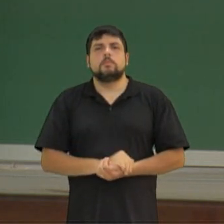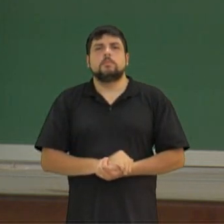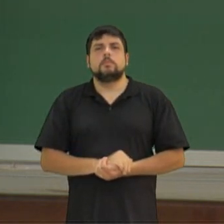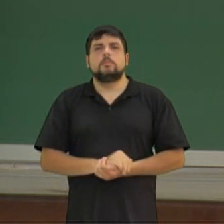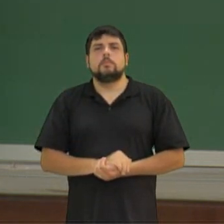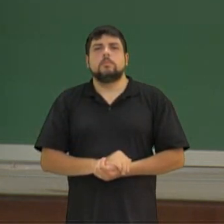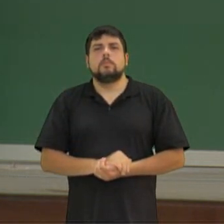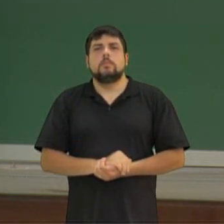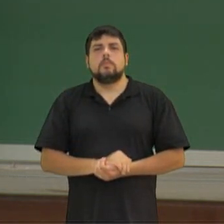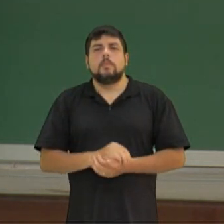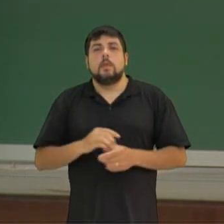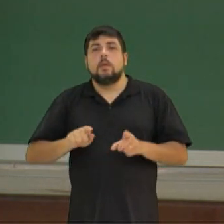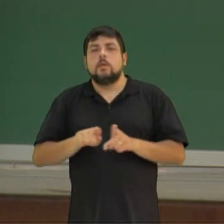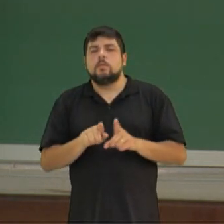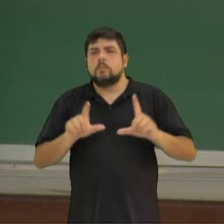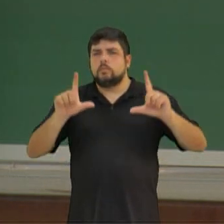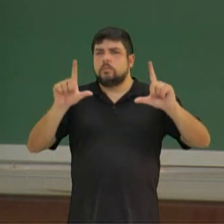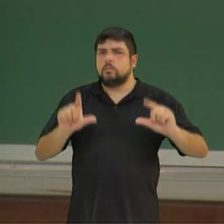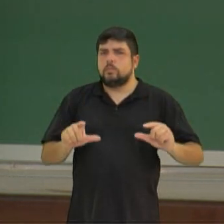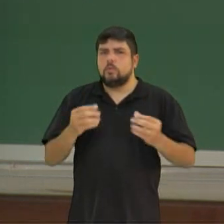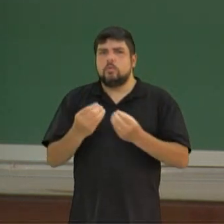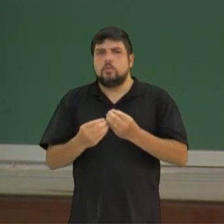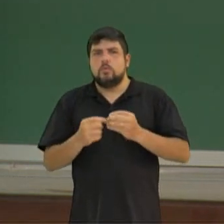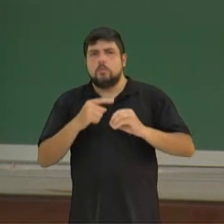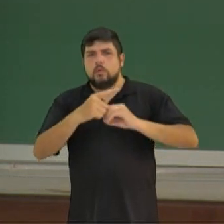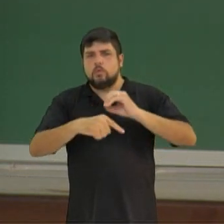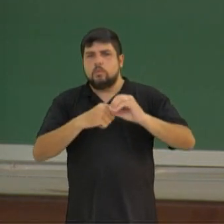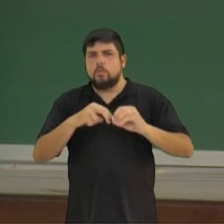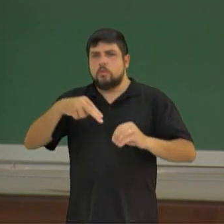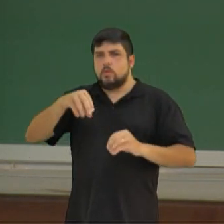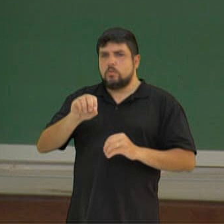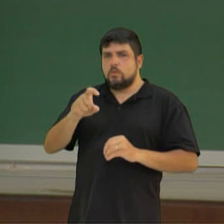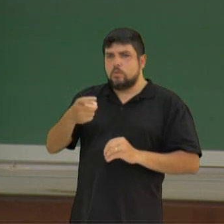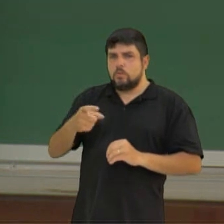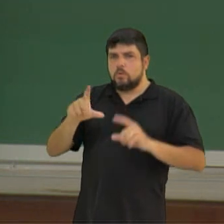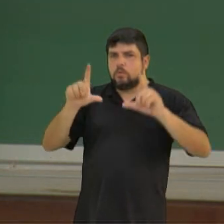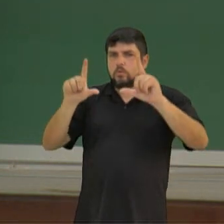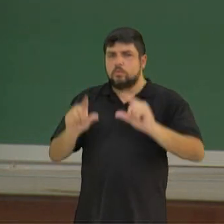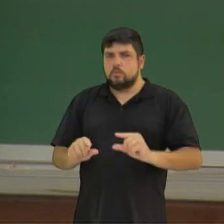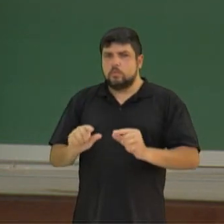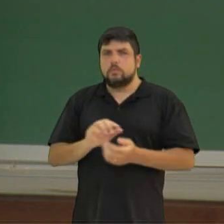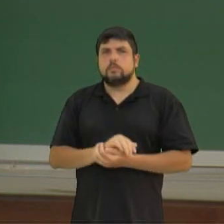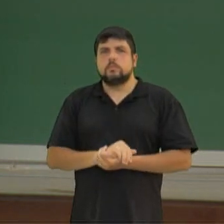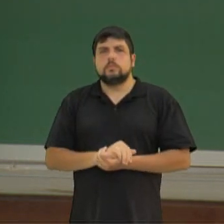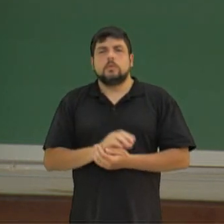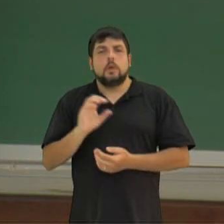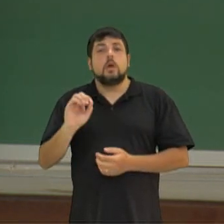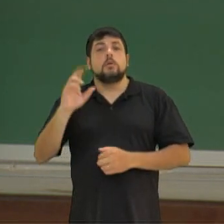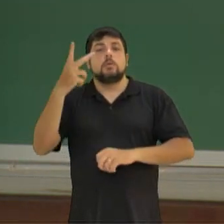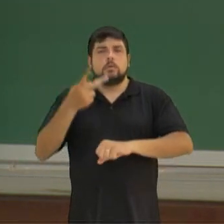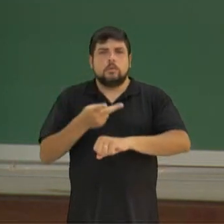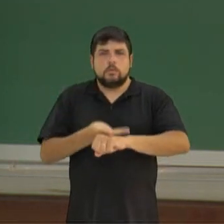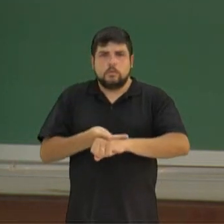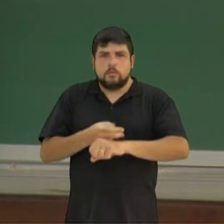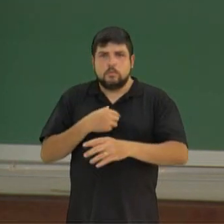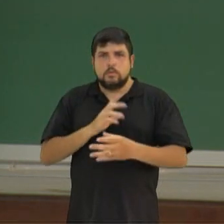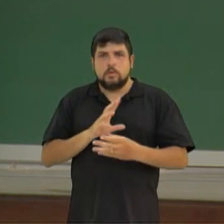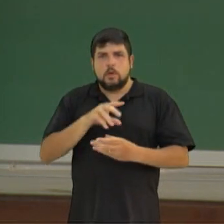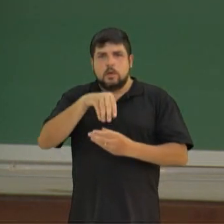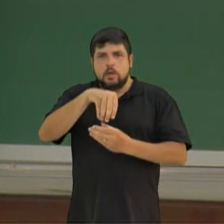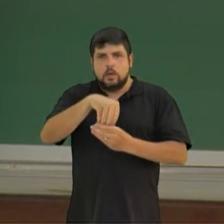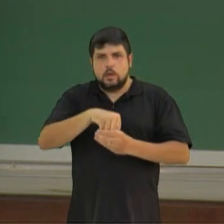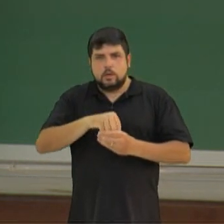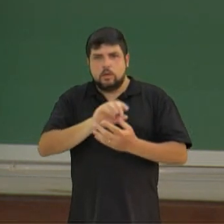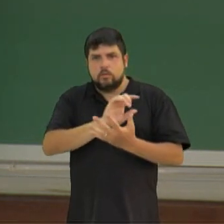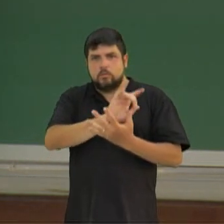E a redução, ganho de elétrons, NOx diminui, que é o caso que acontece com a prata, que ela estava aqui dentro da